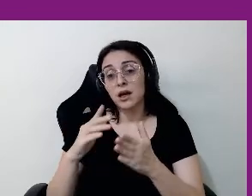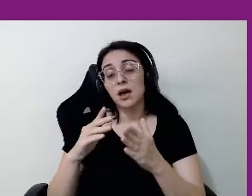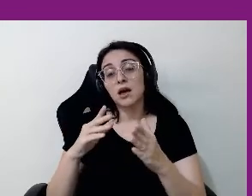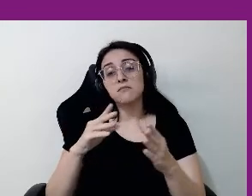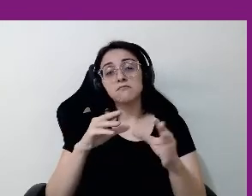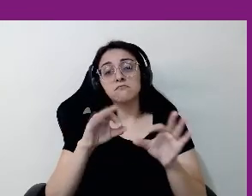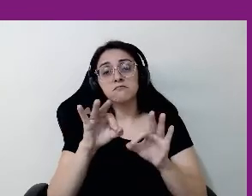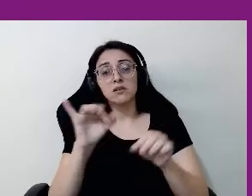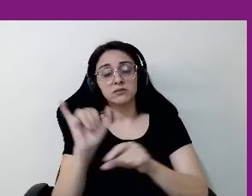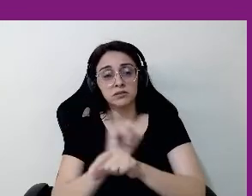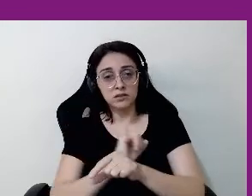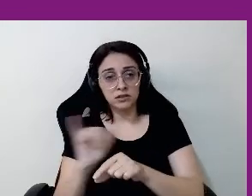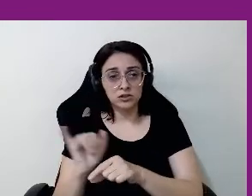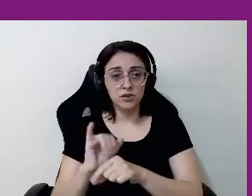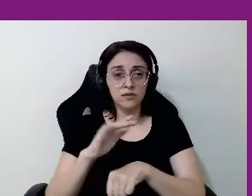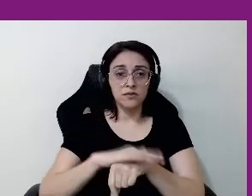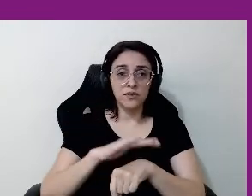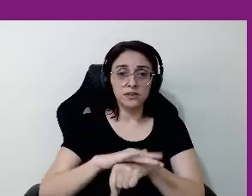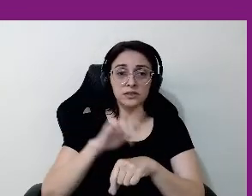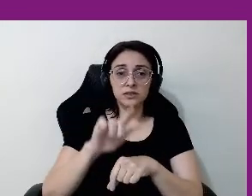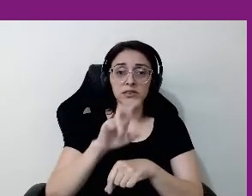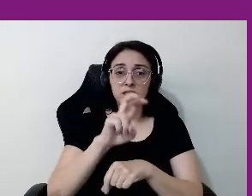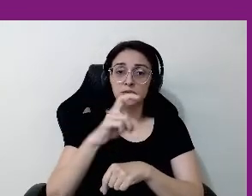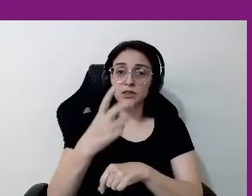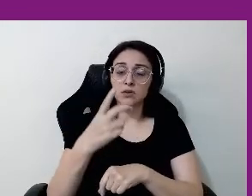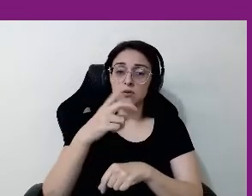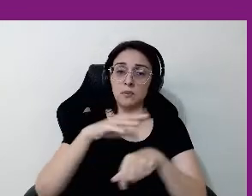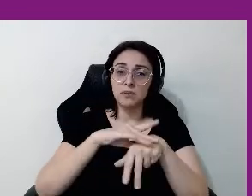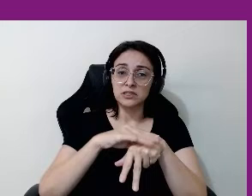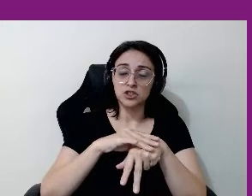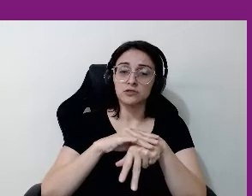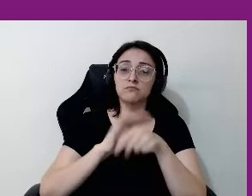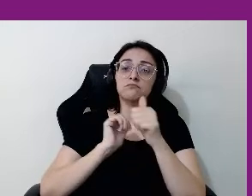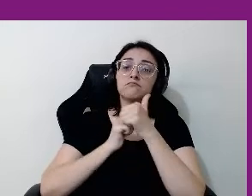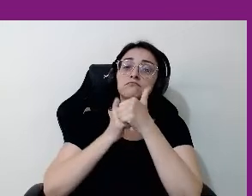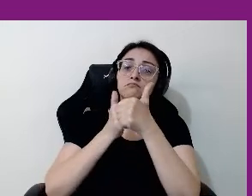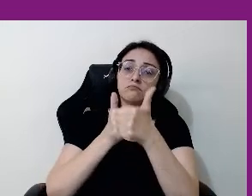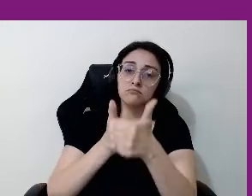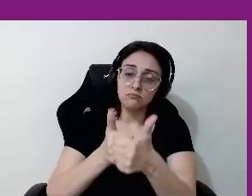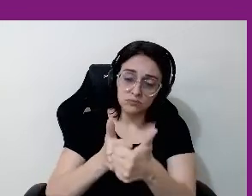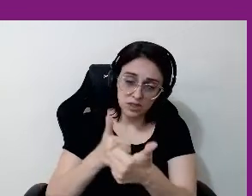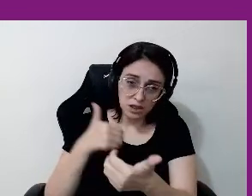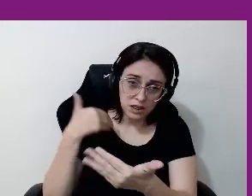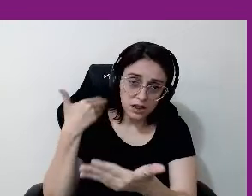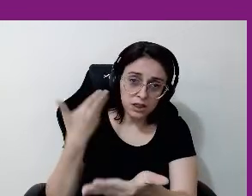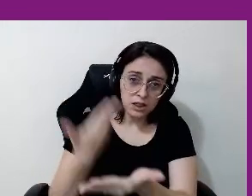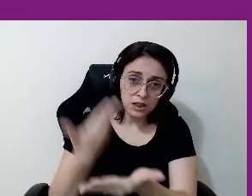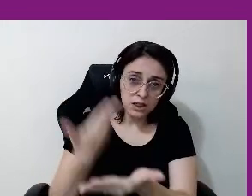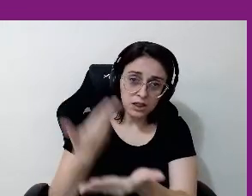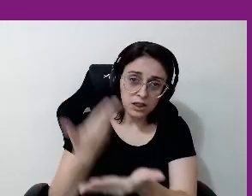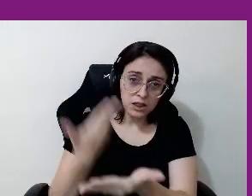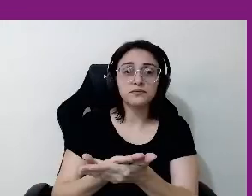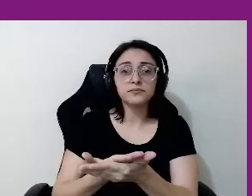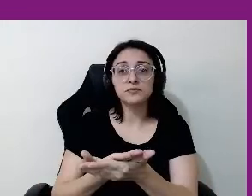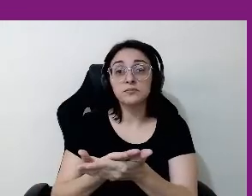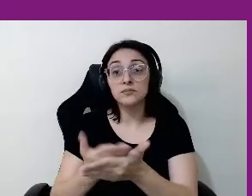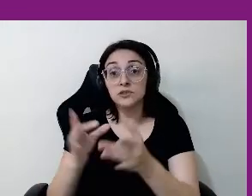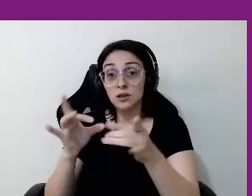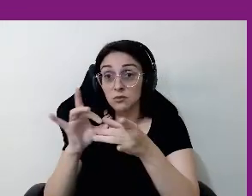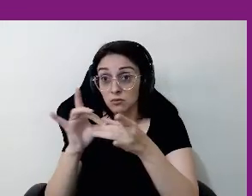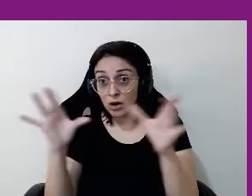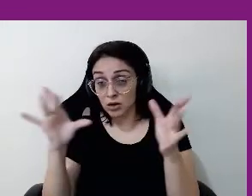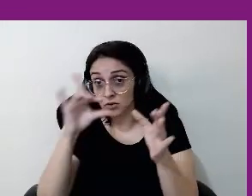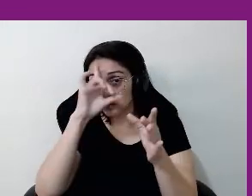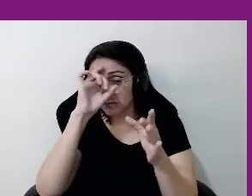que foi feita num trabalho de 51 pacientes, que foi seguido até a alta hospitalar, e que você